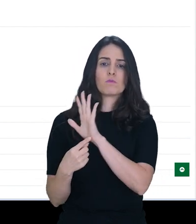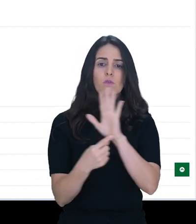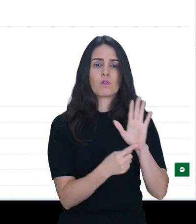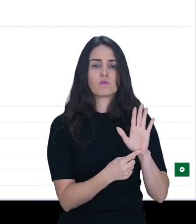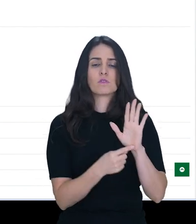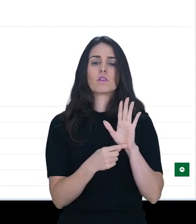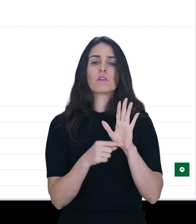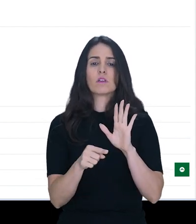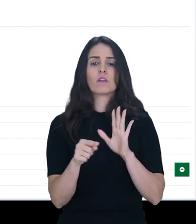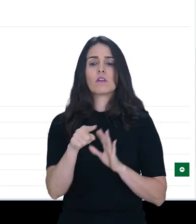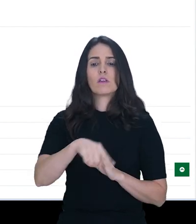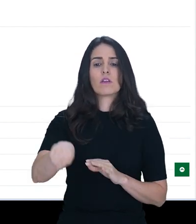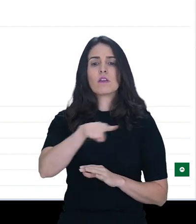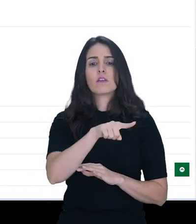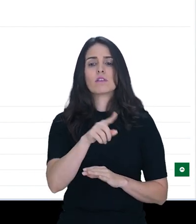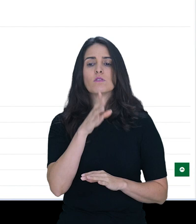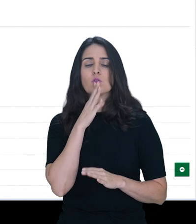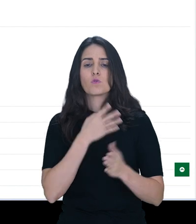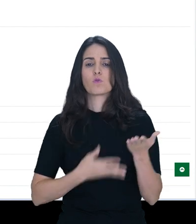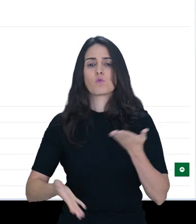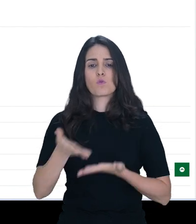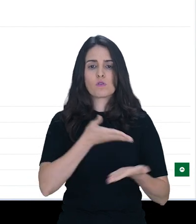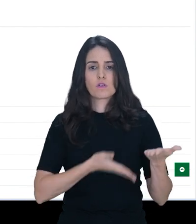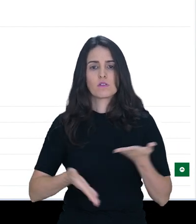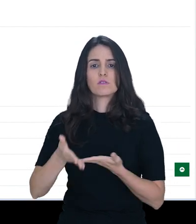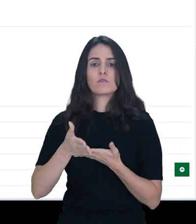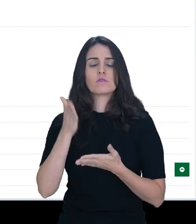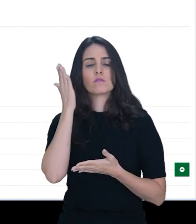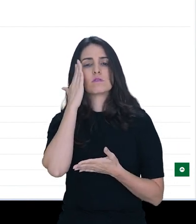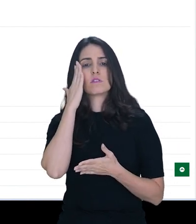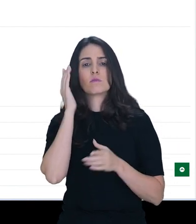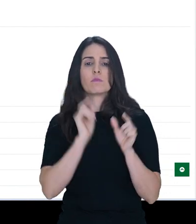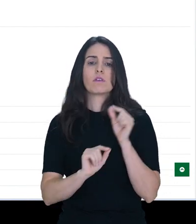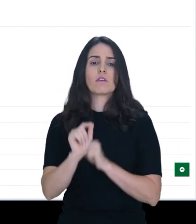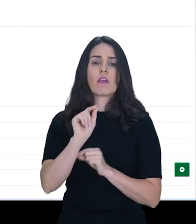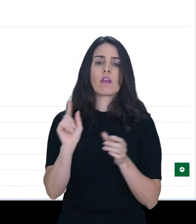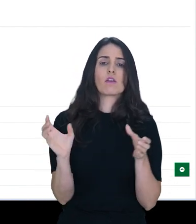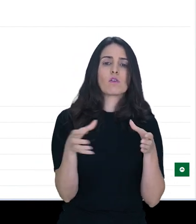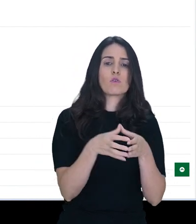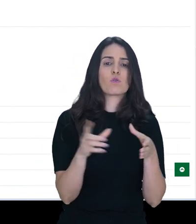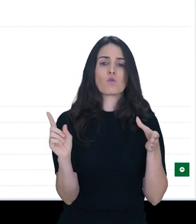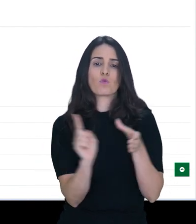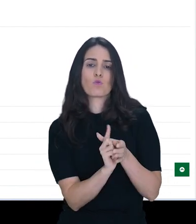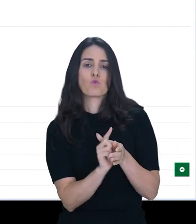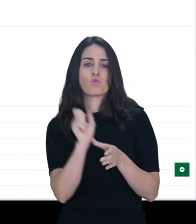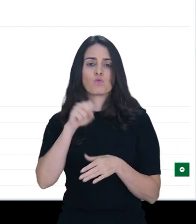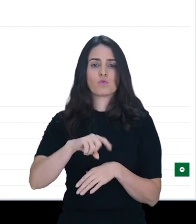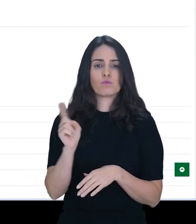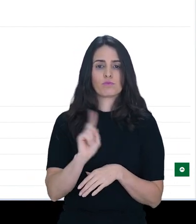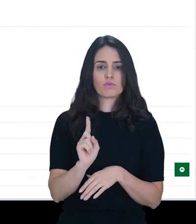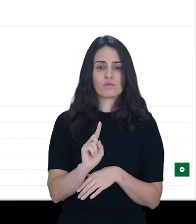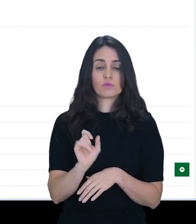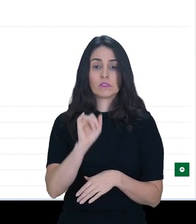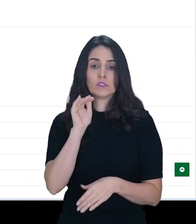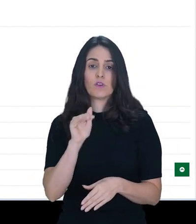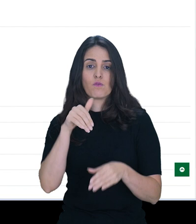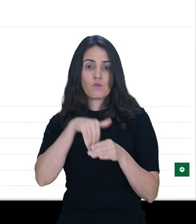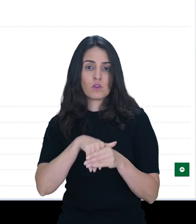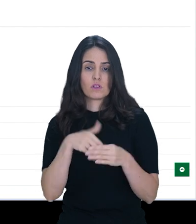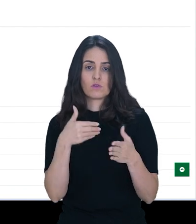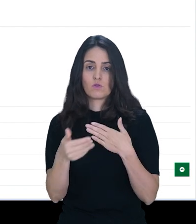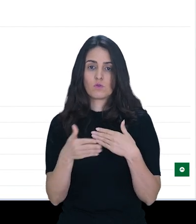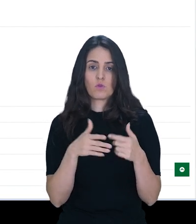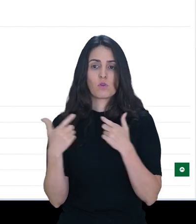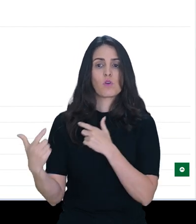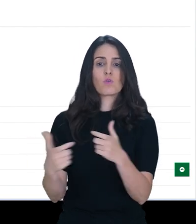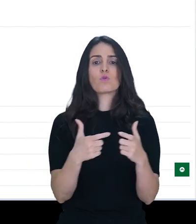eu quero que eles se conheçam, saibam quem estará no grupo de quem. Se fosse uma votação, em